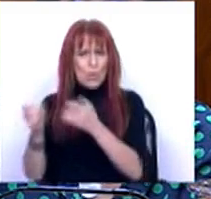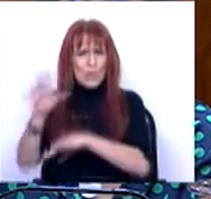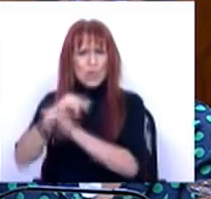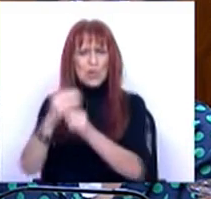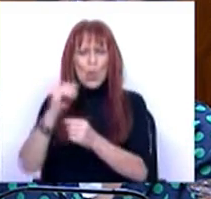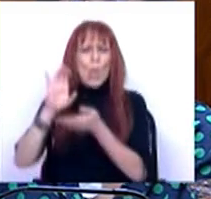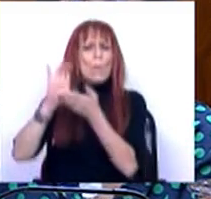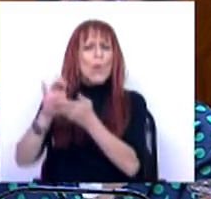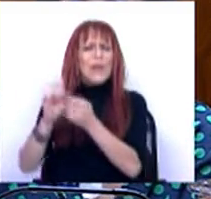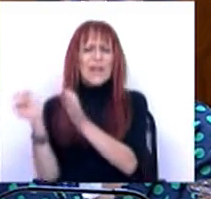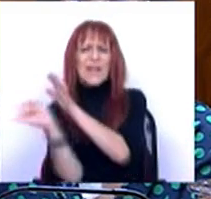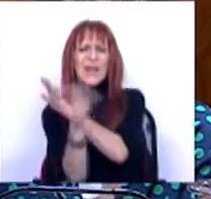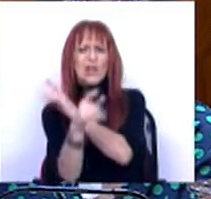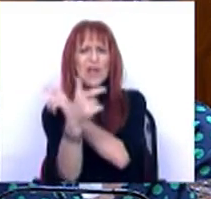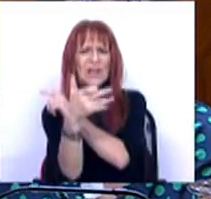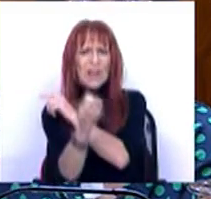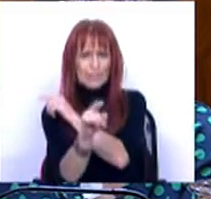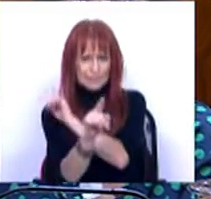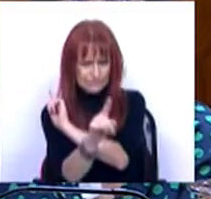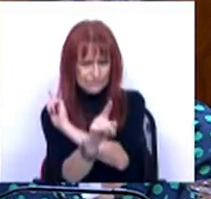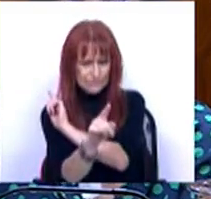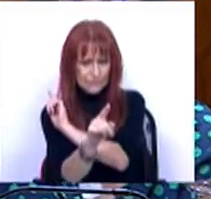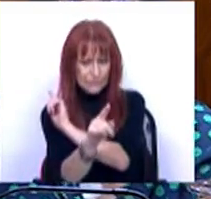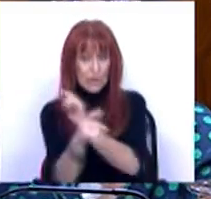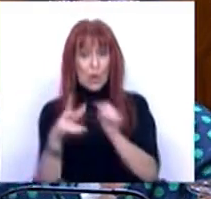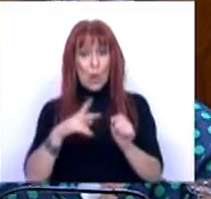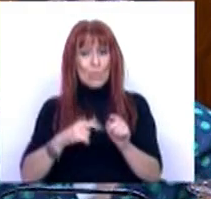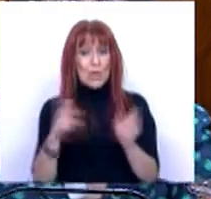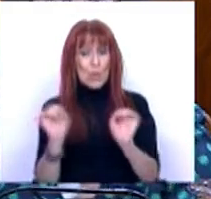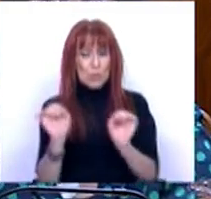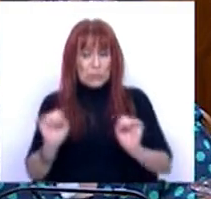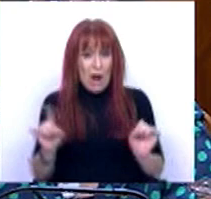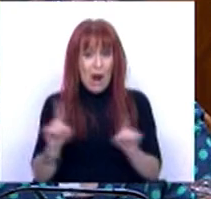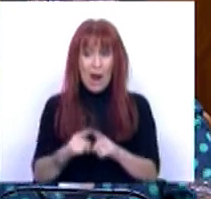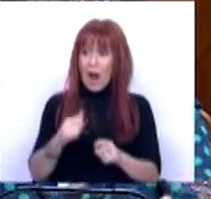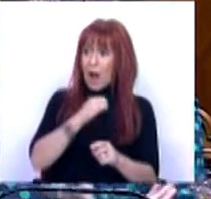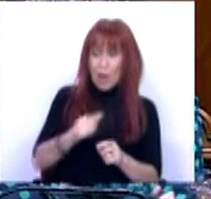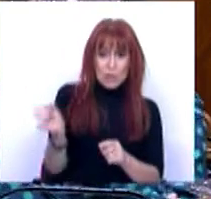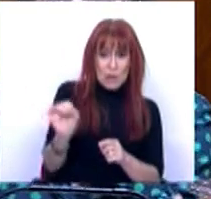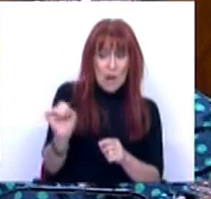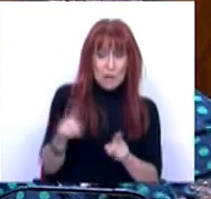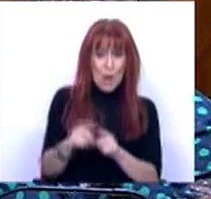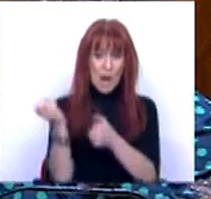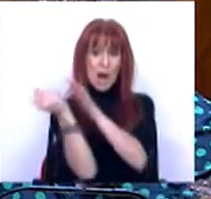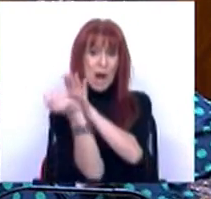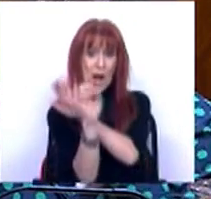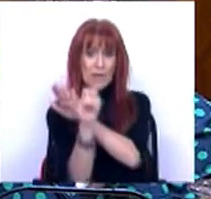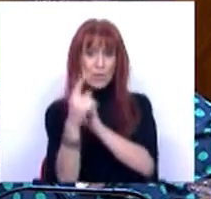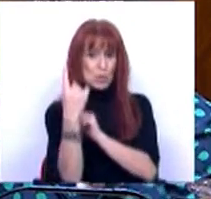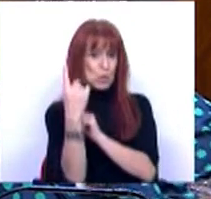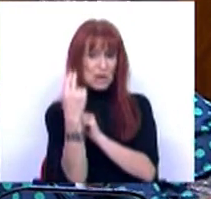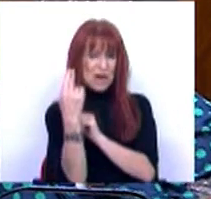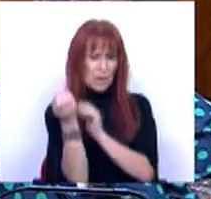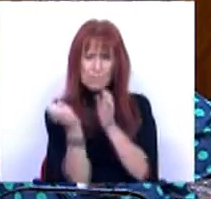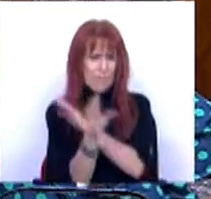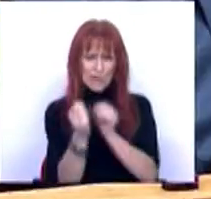um montante de injeção na TAP. Portugal não está sequer autorizado a injetar em mais um cêntimo